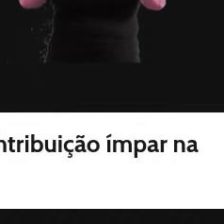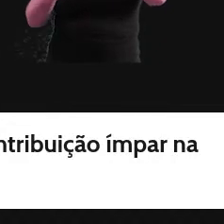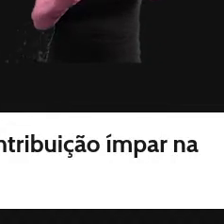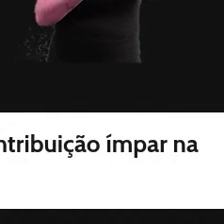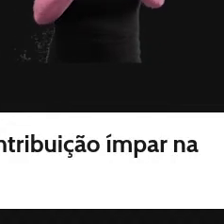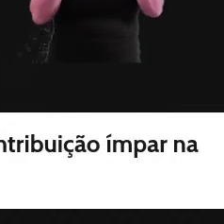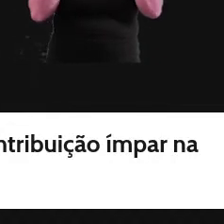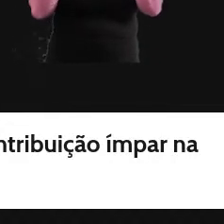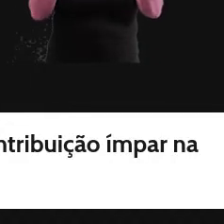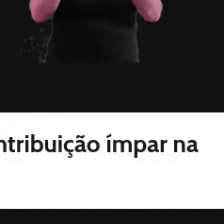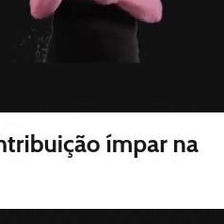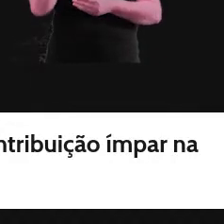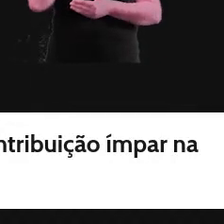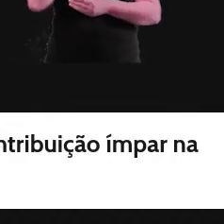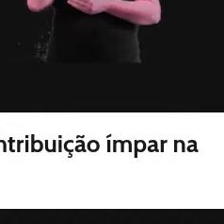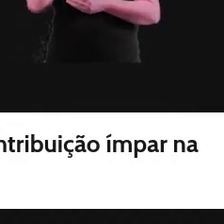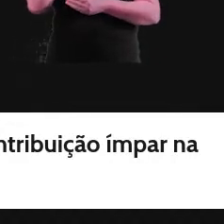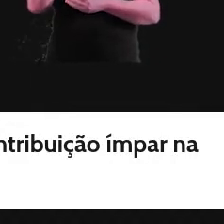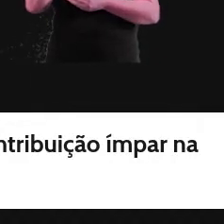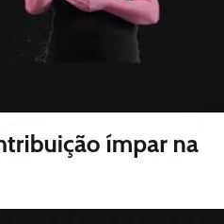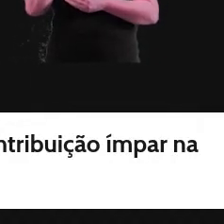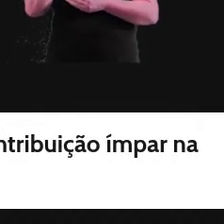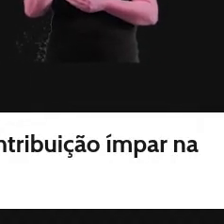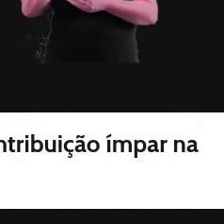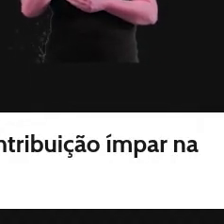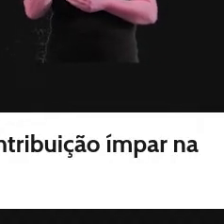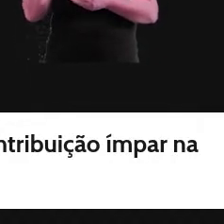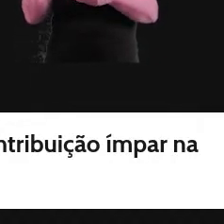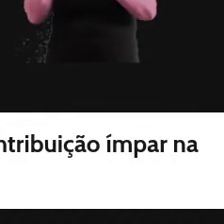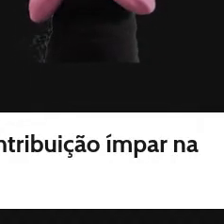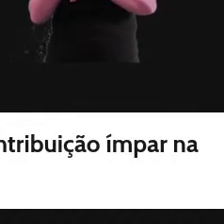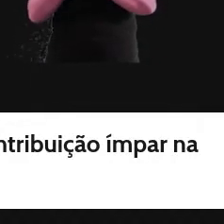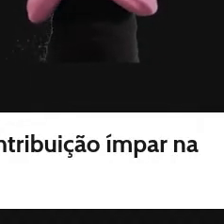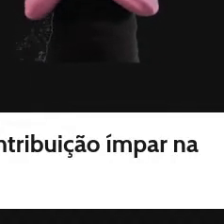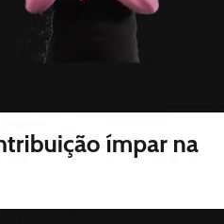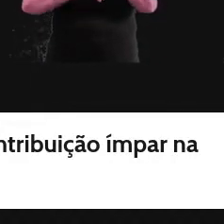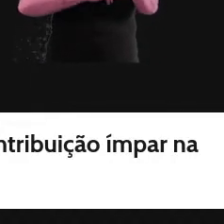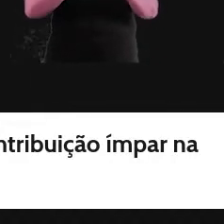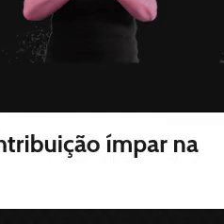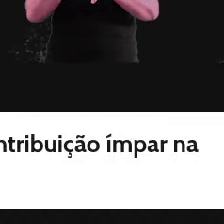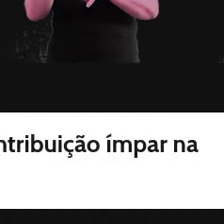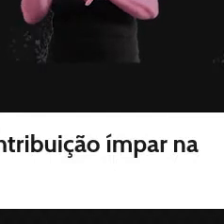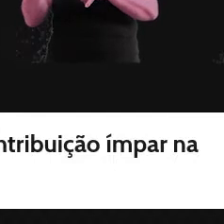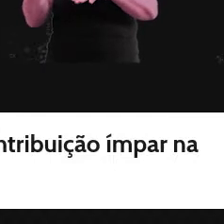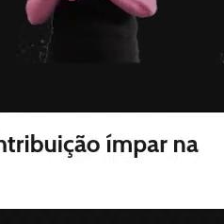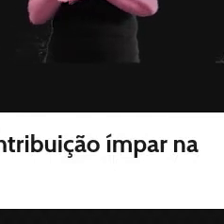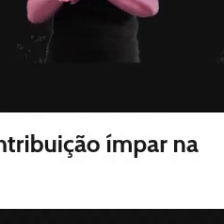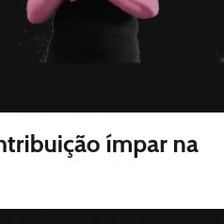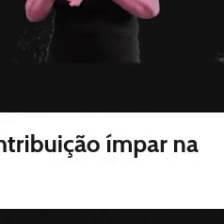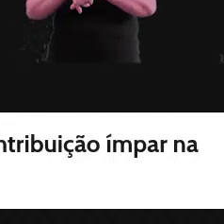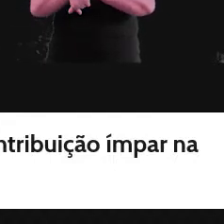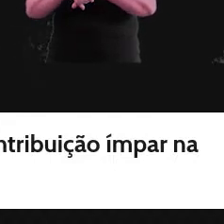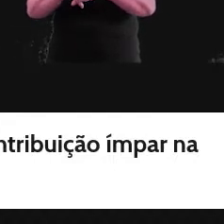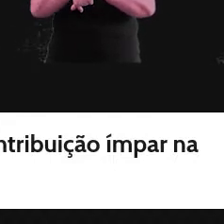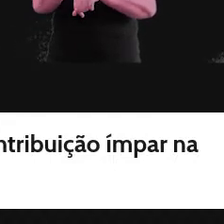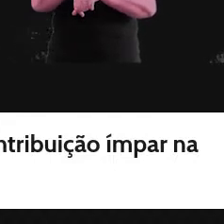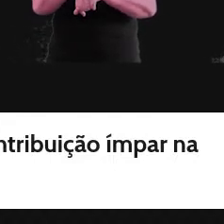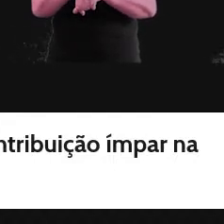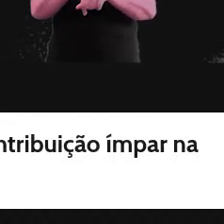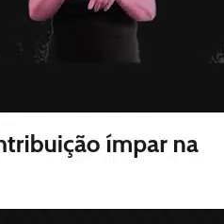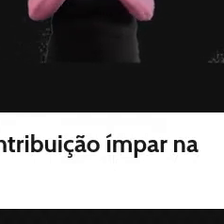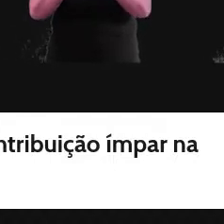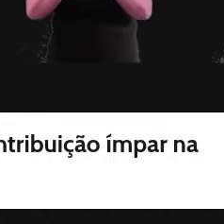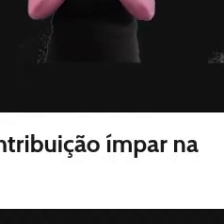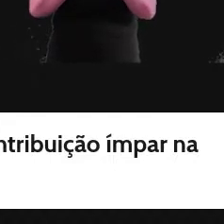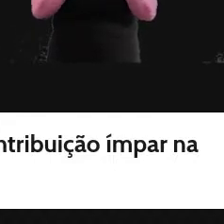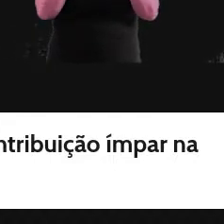só a gente pensar de quem não tem acesso à internet não vai ter acesso a nenhuma dessas estratégias de divulgação científica que a gente está